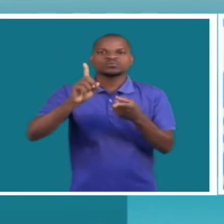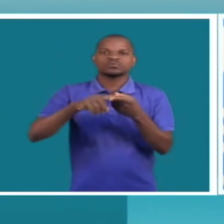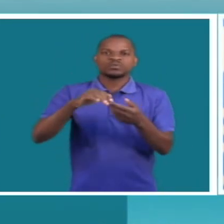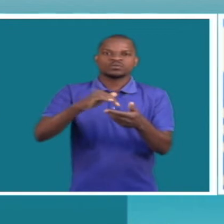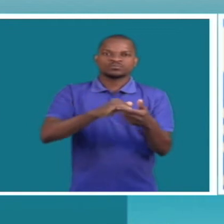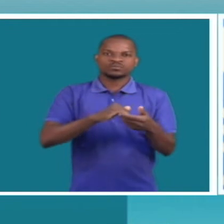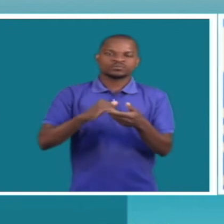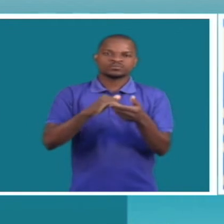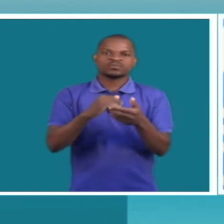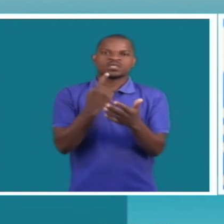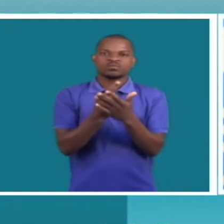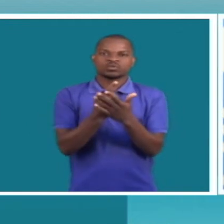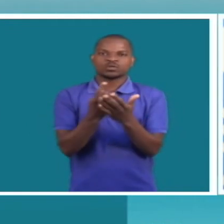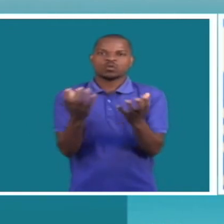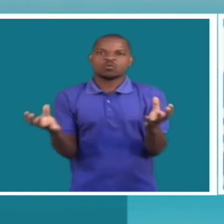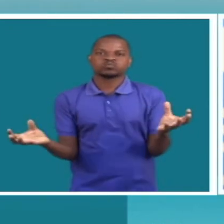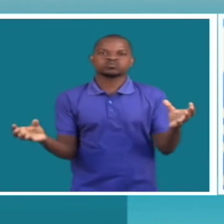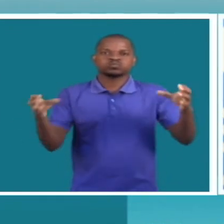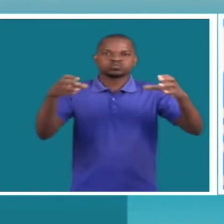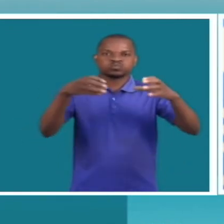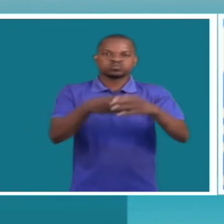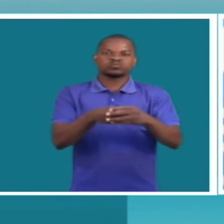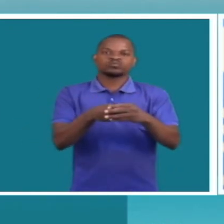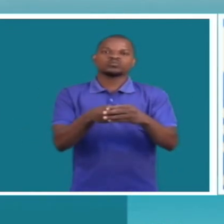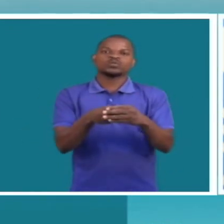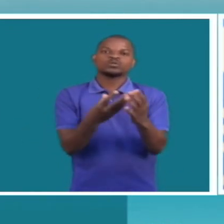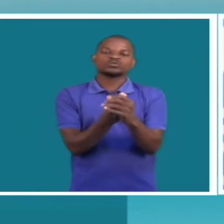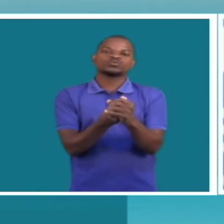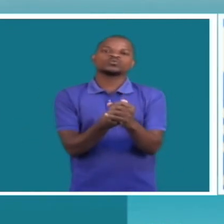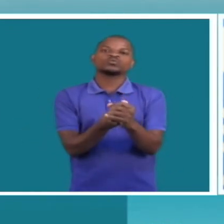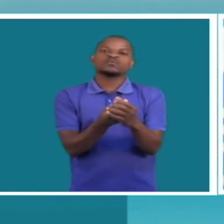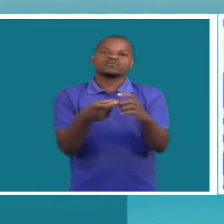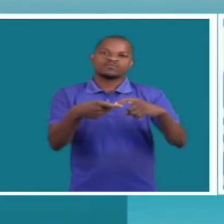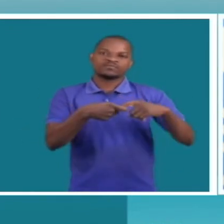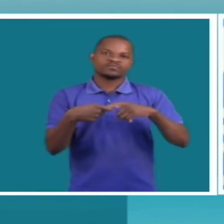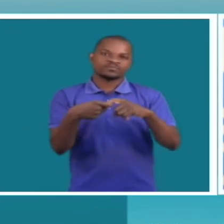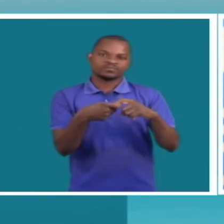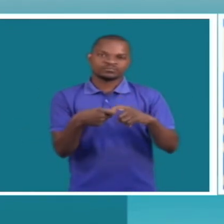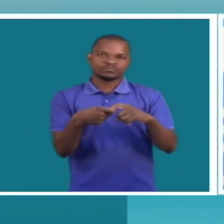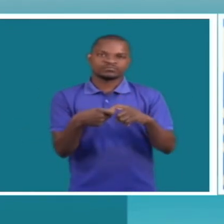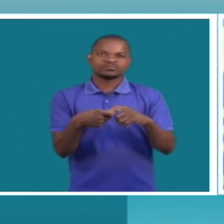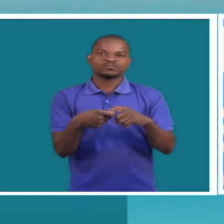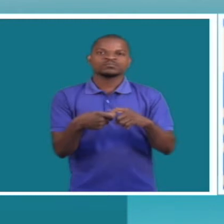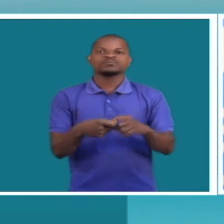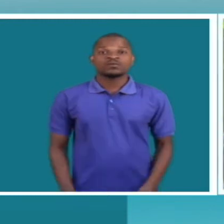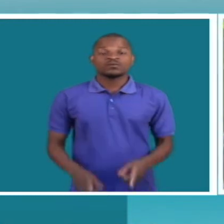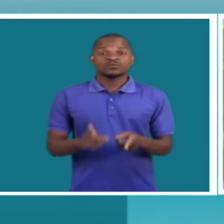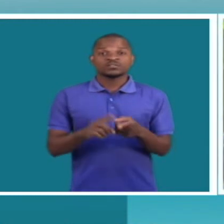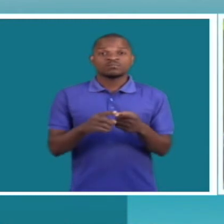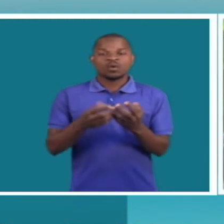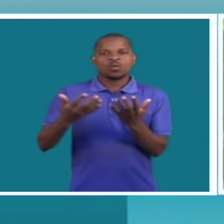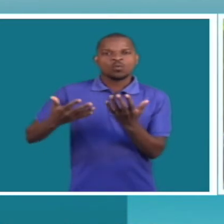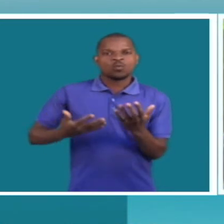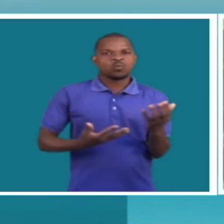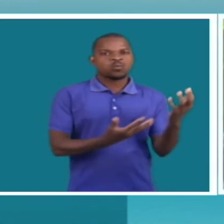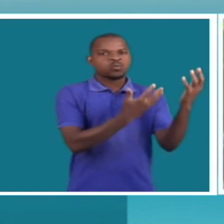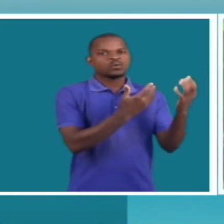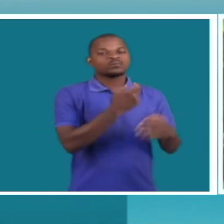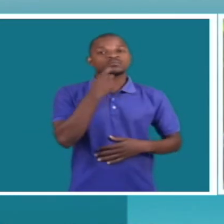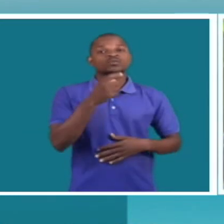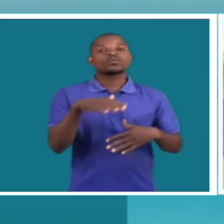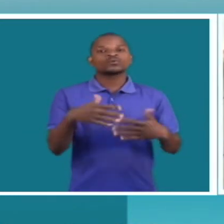a reunificação desta família e apoiá-la depois desta emergência. Segundo a Unicef,